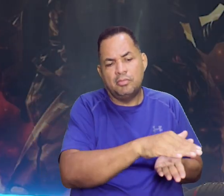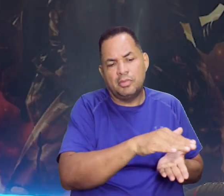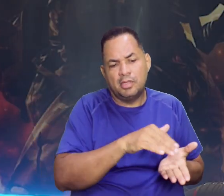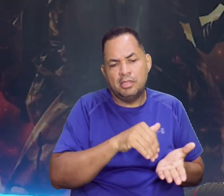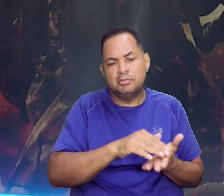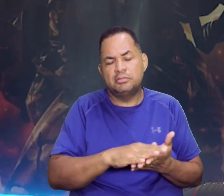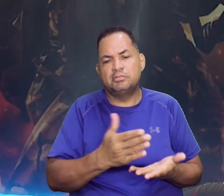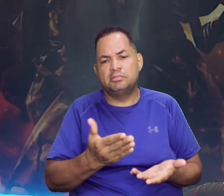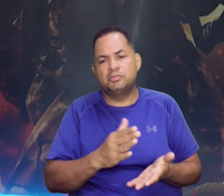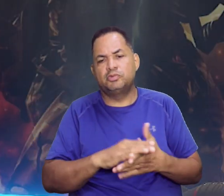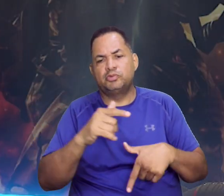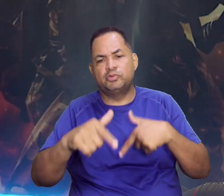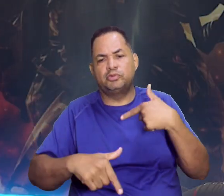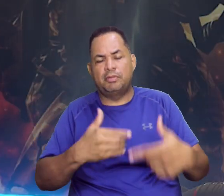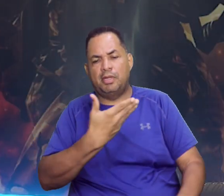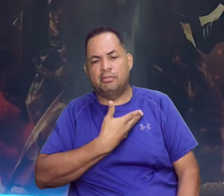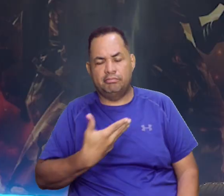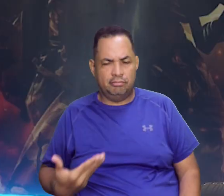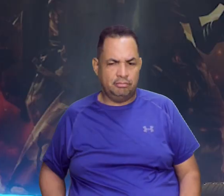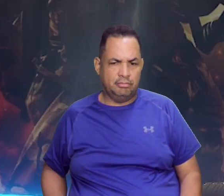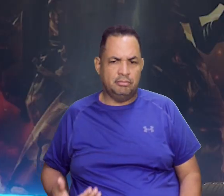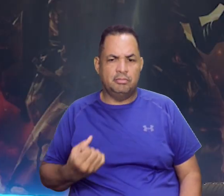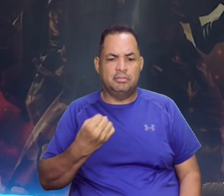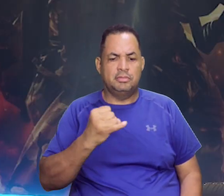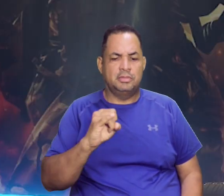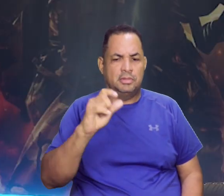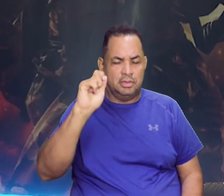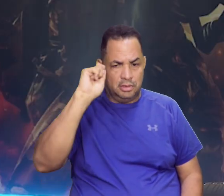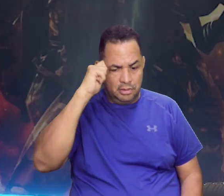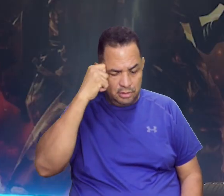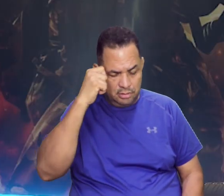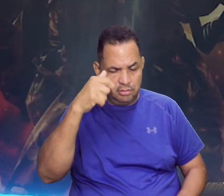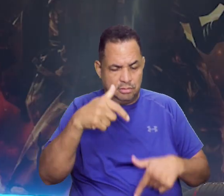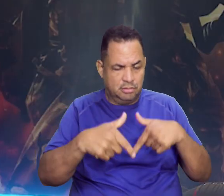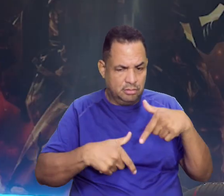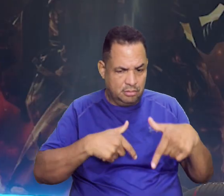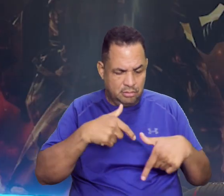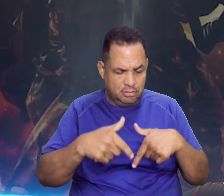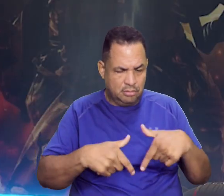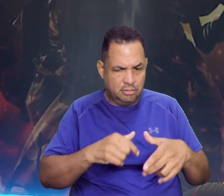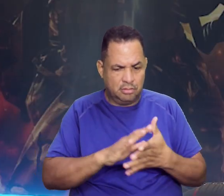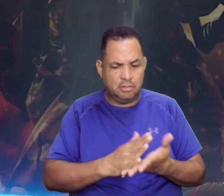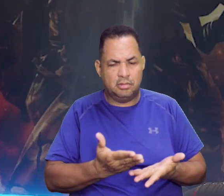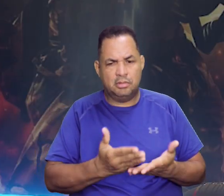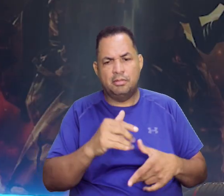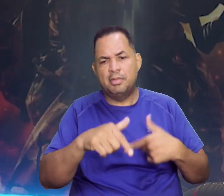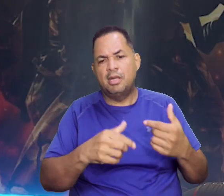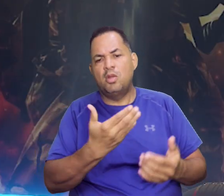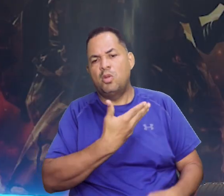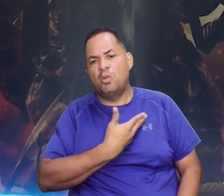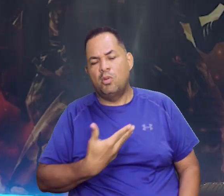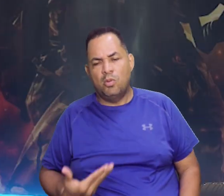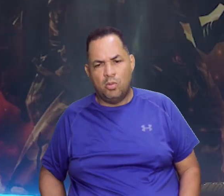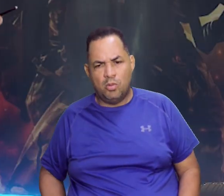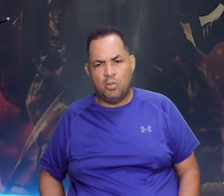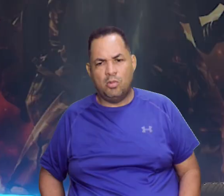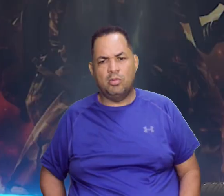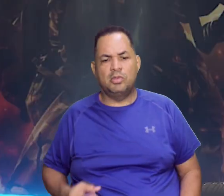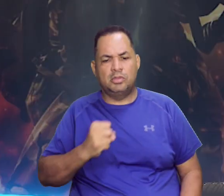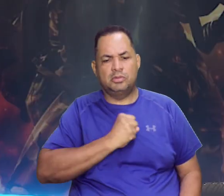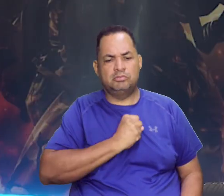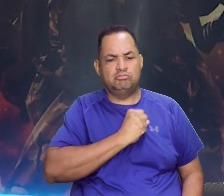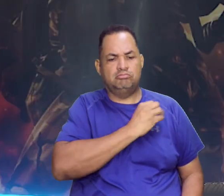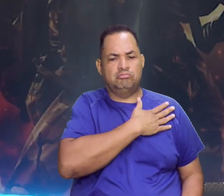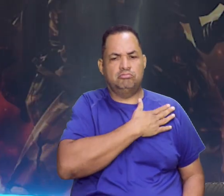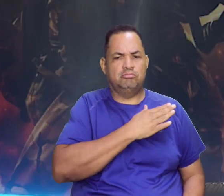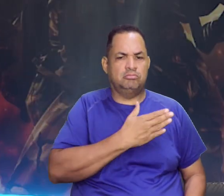cargos públicos. Ou seja, se o negro, ele trabalhava, tinha algum cargo no governo, era do exército, ele